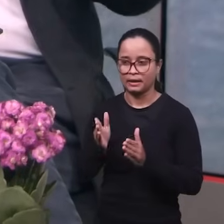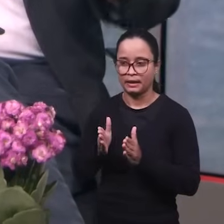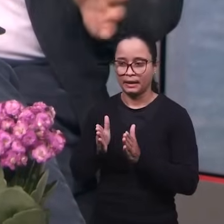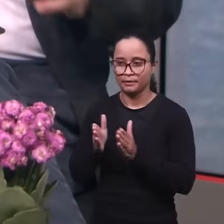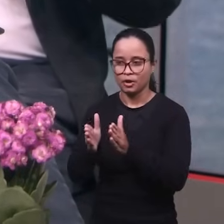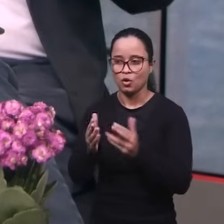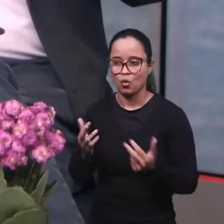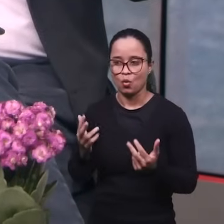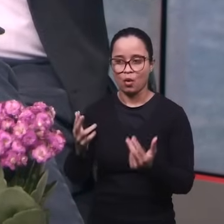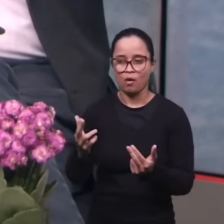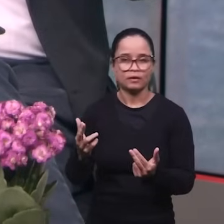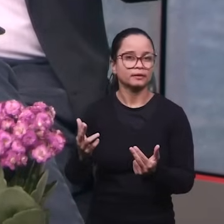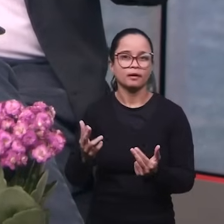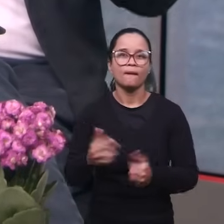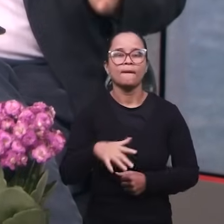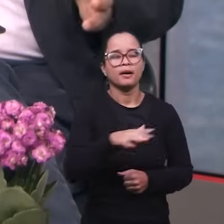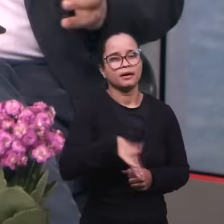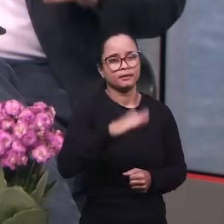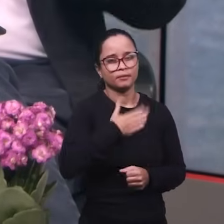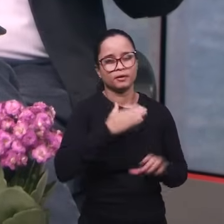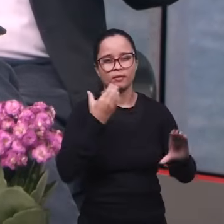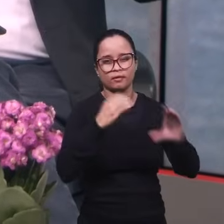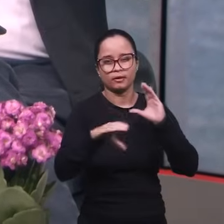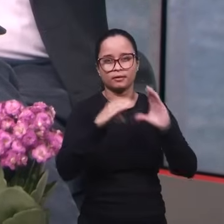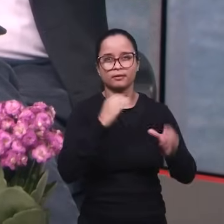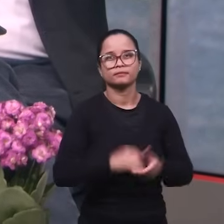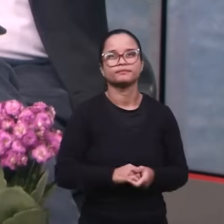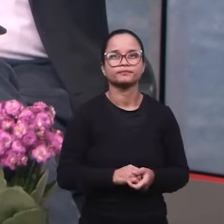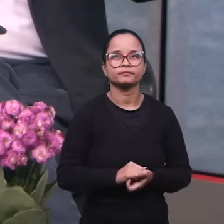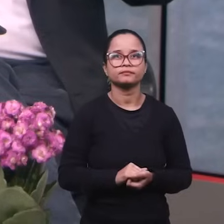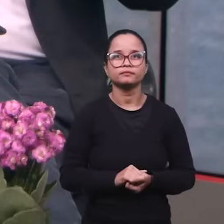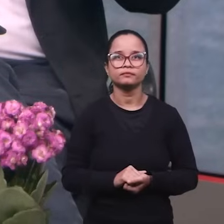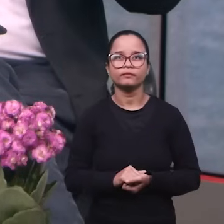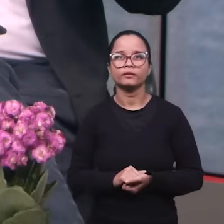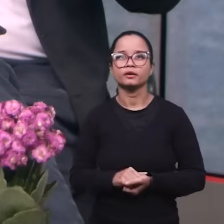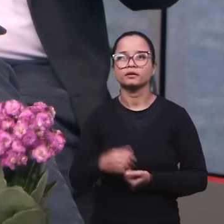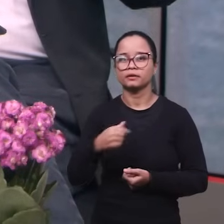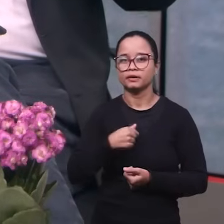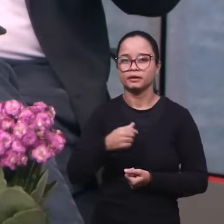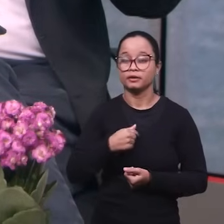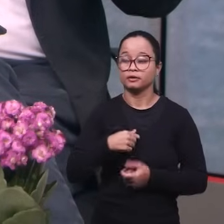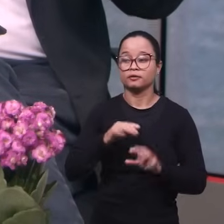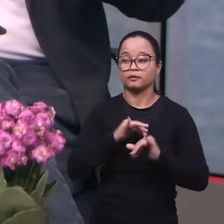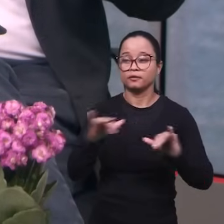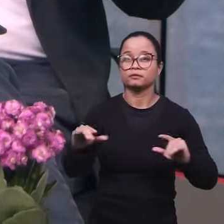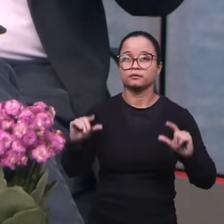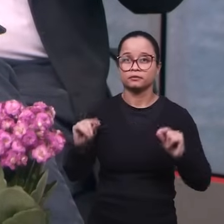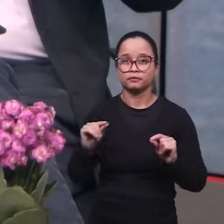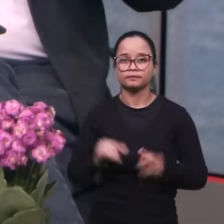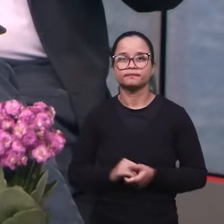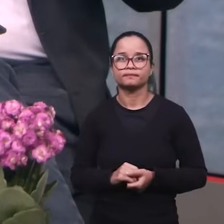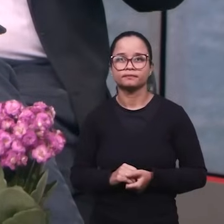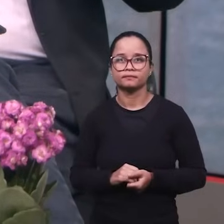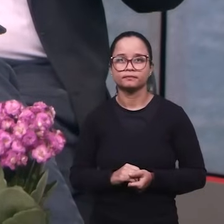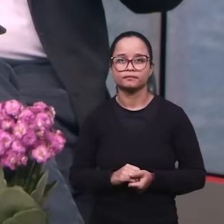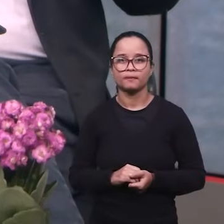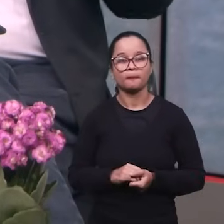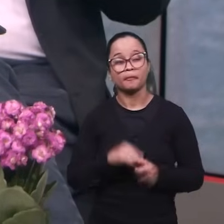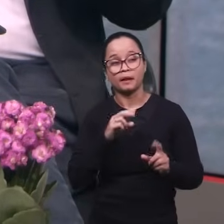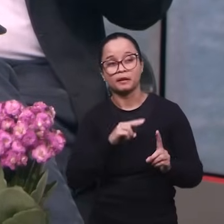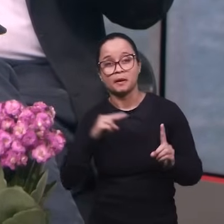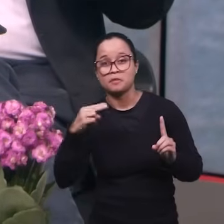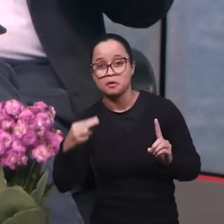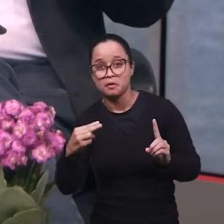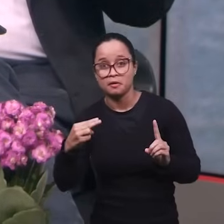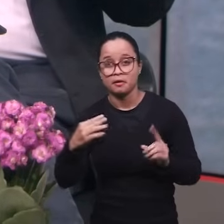por um outro caminho, né? A minha área é comunicação e eu confesso que do ponto